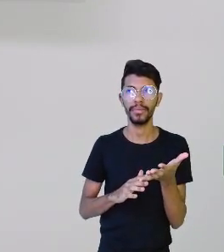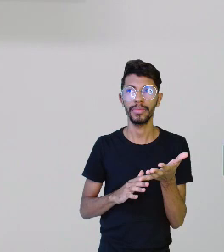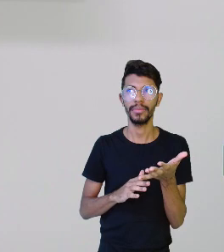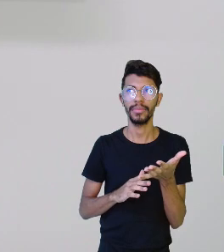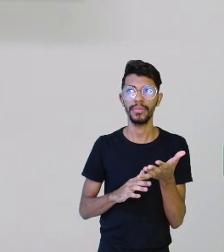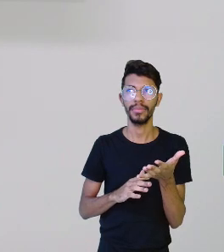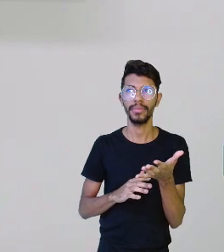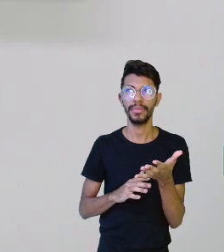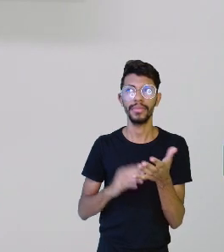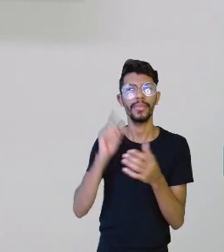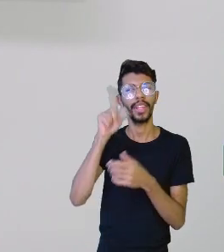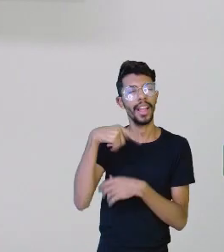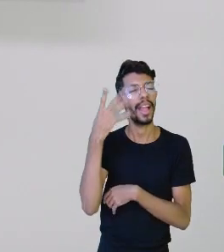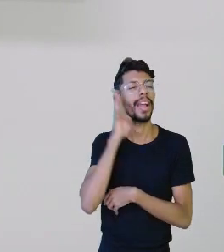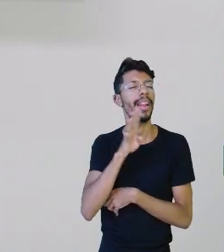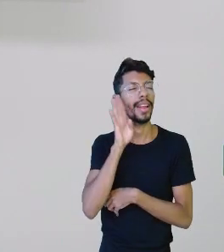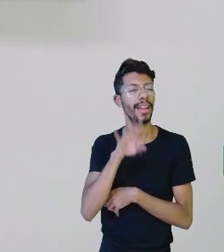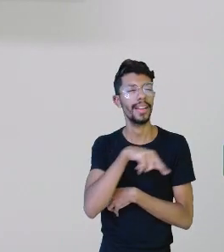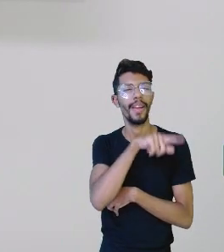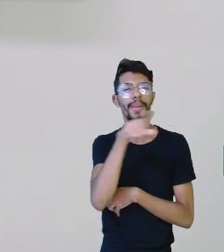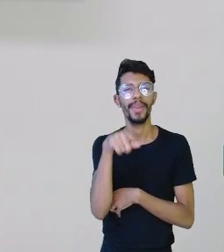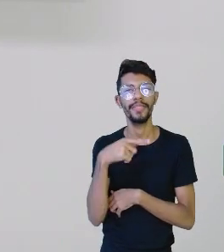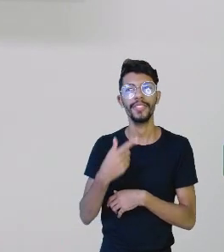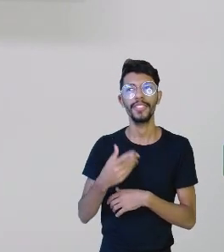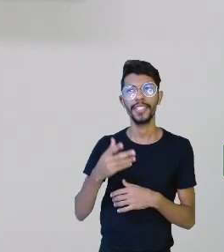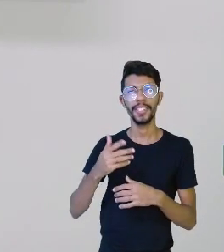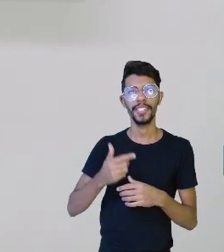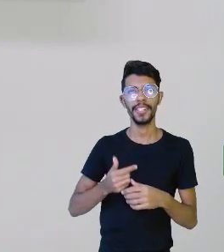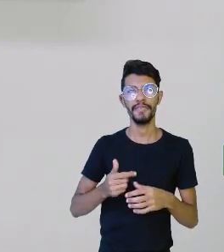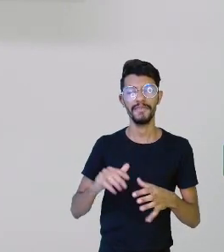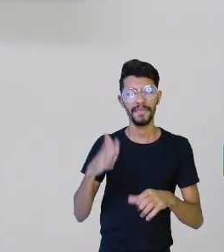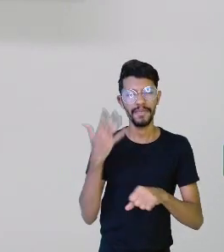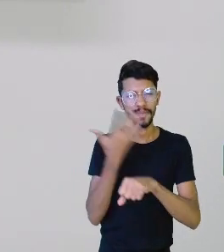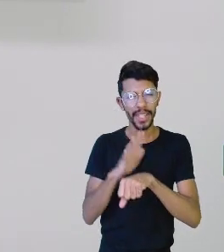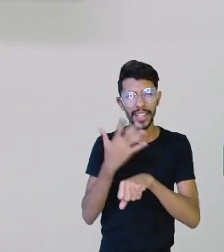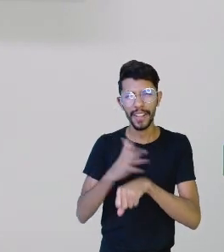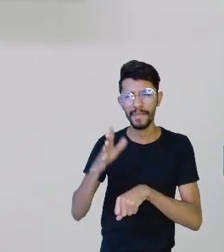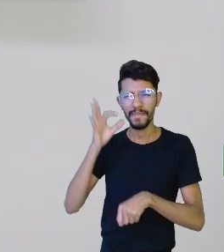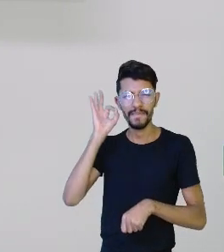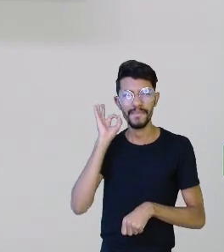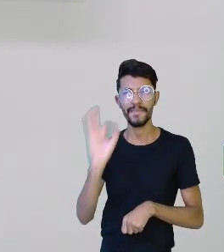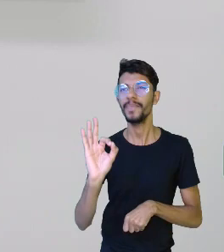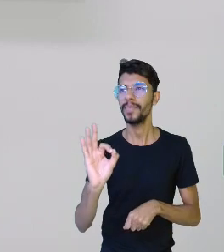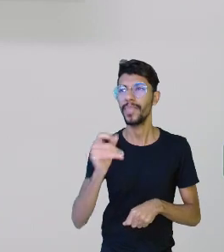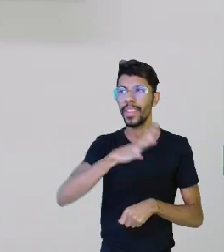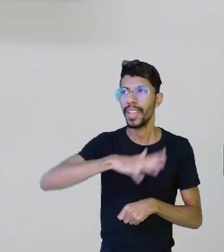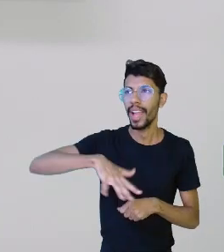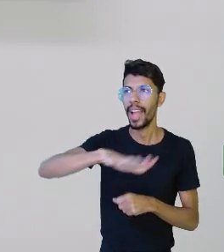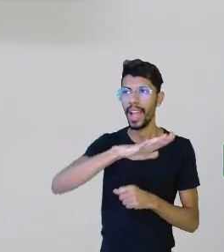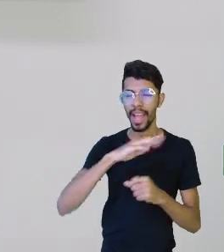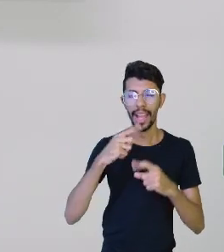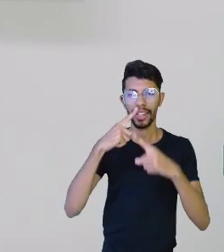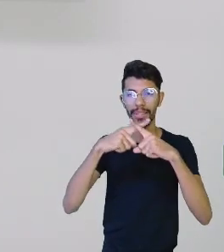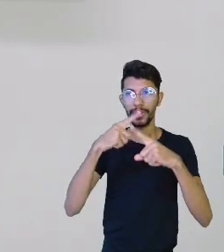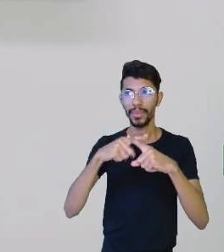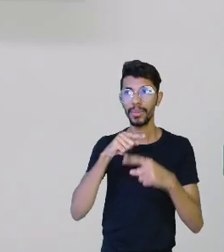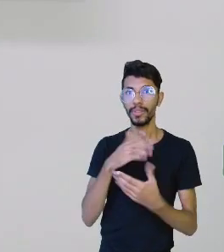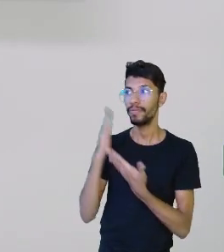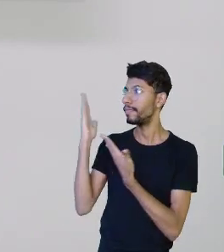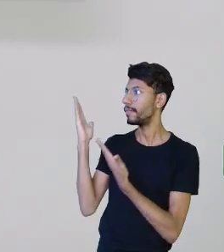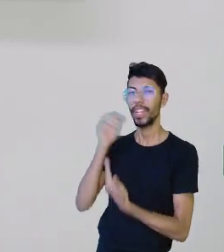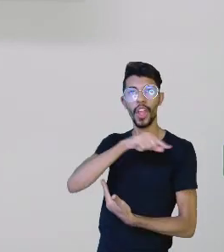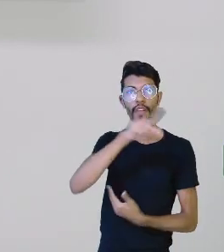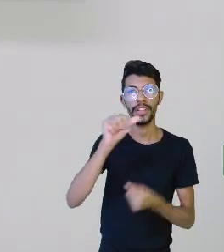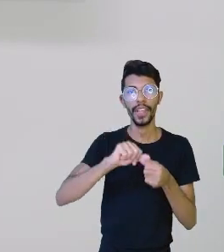é bem legal para que vocês fiquem craques na multiplicação. Vocês vão construir